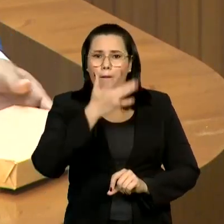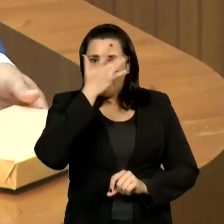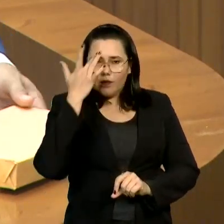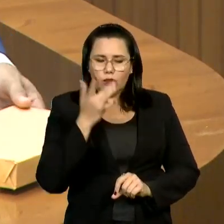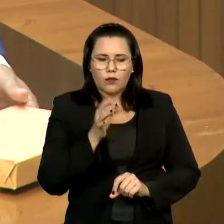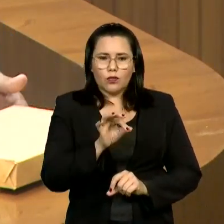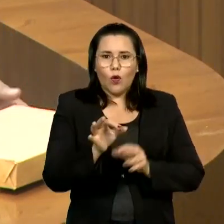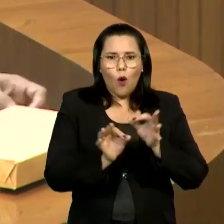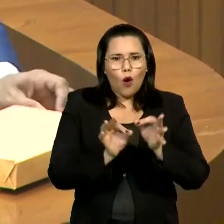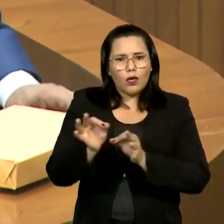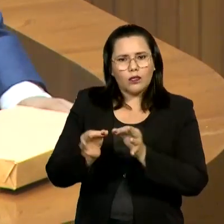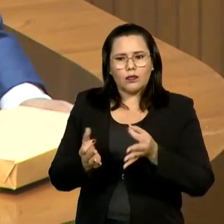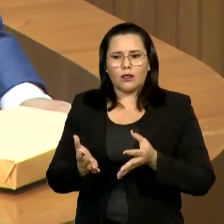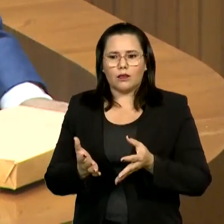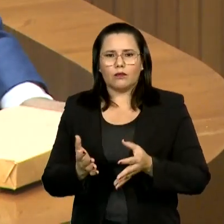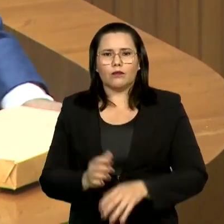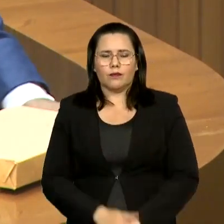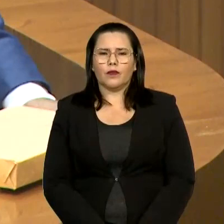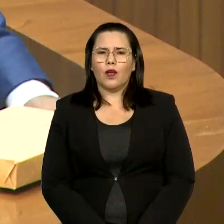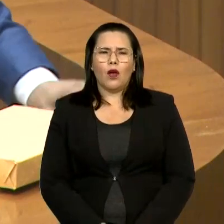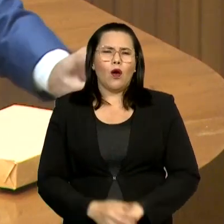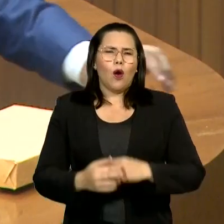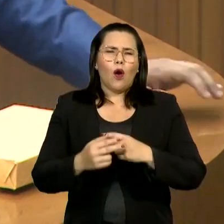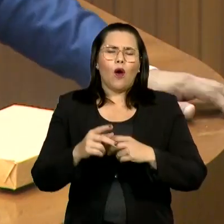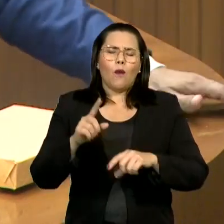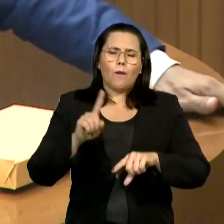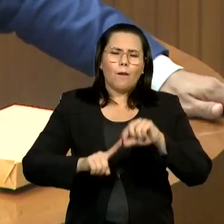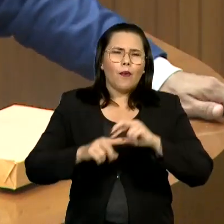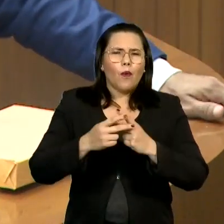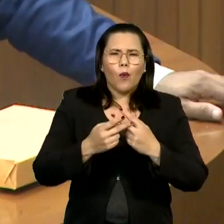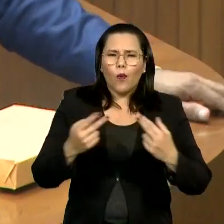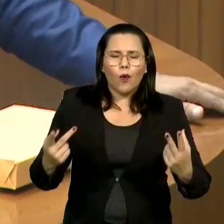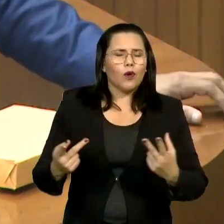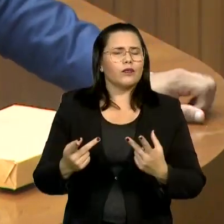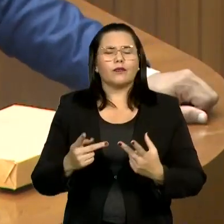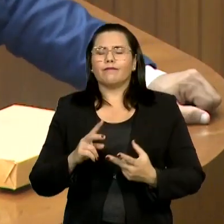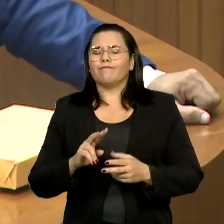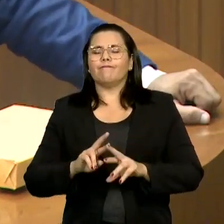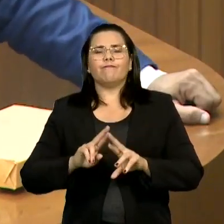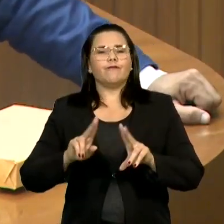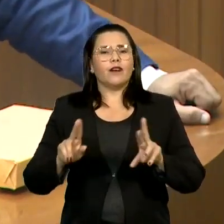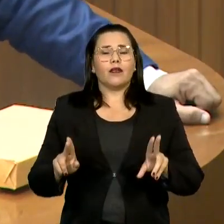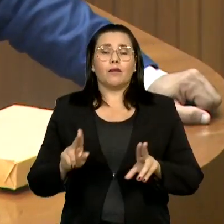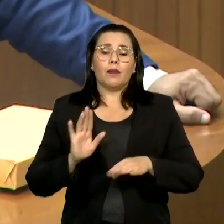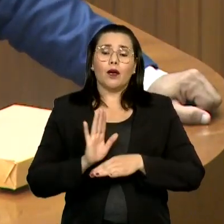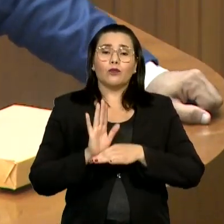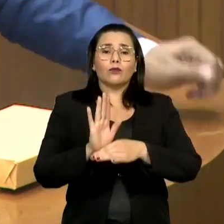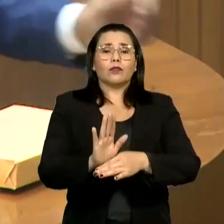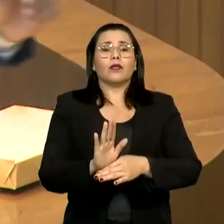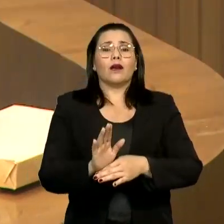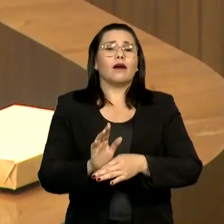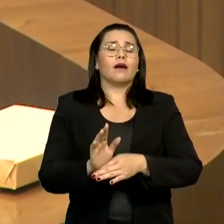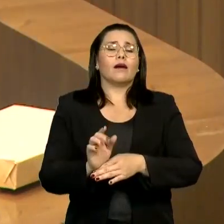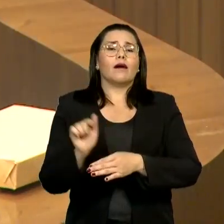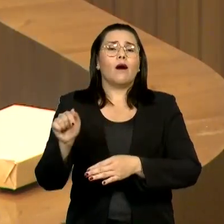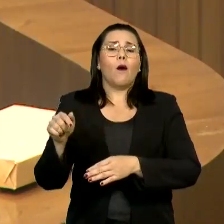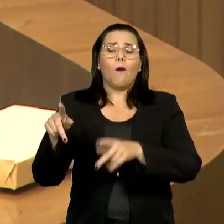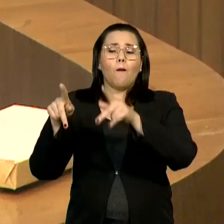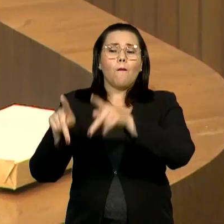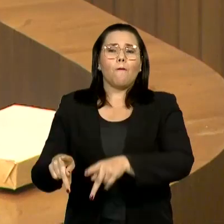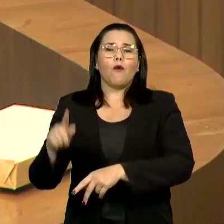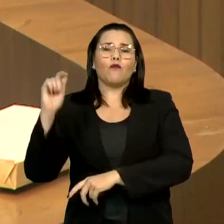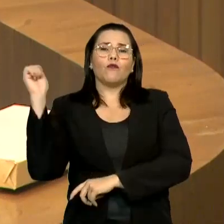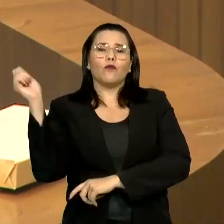e irmãos gaúchos. Então, quem quiser fazer qualquer tipo de doação, só se dirigir ao curso Wellington